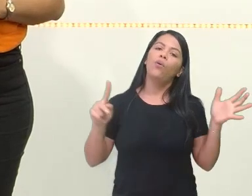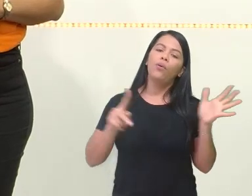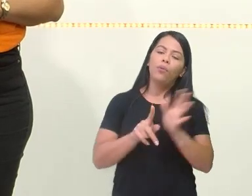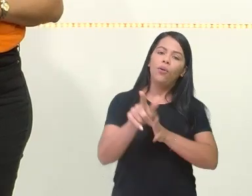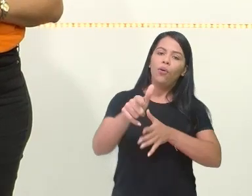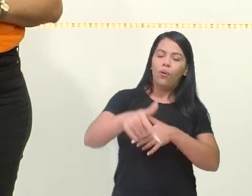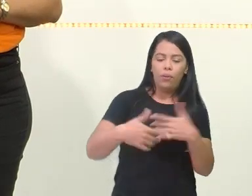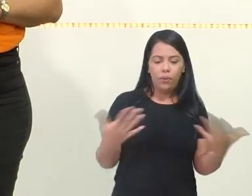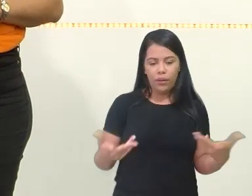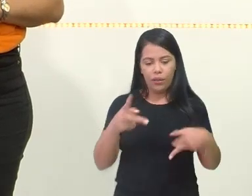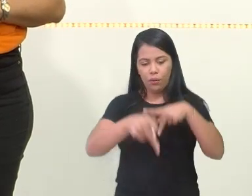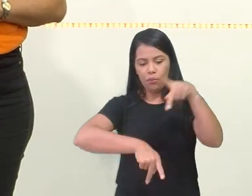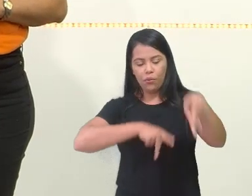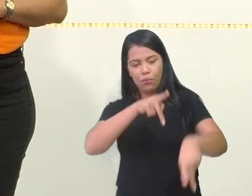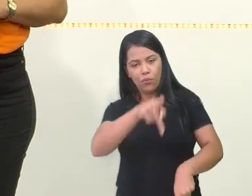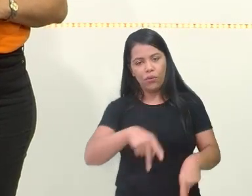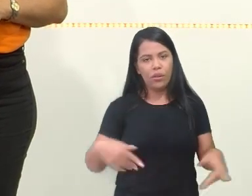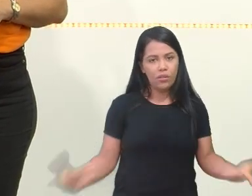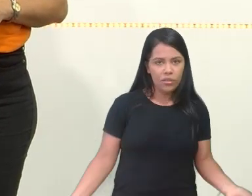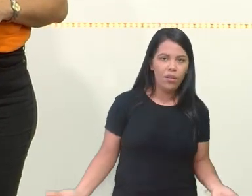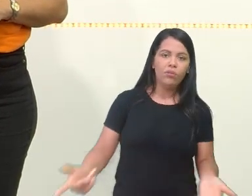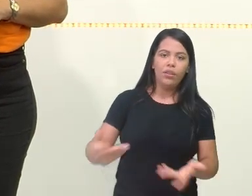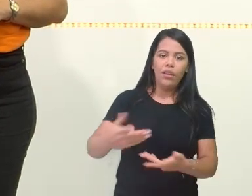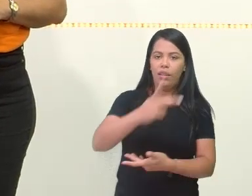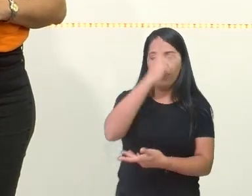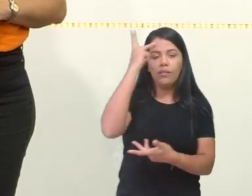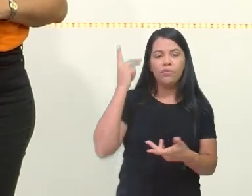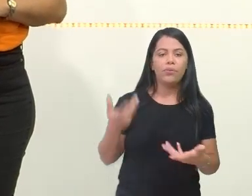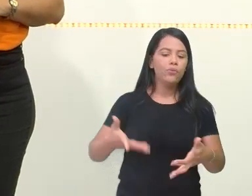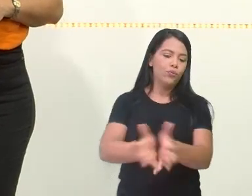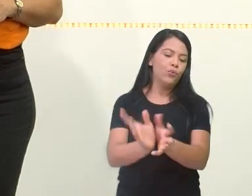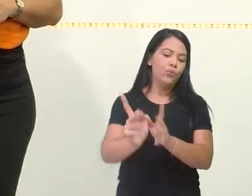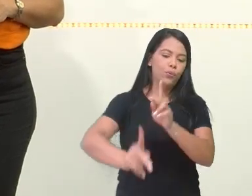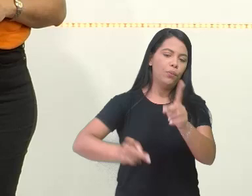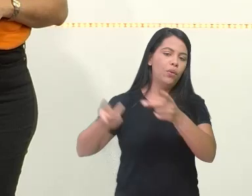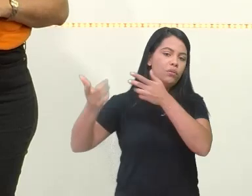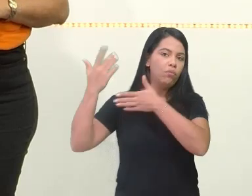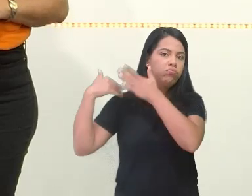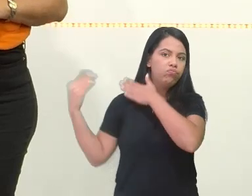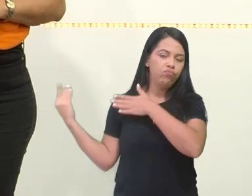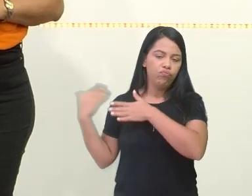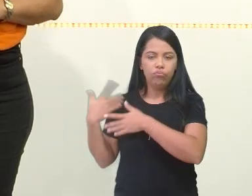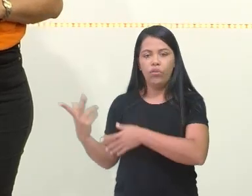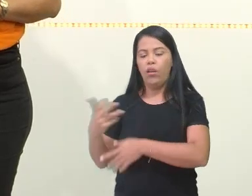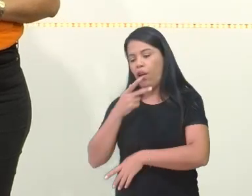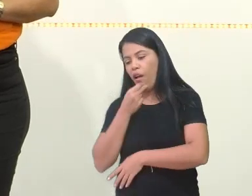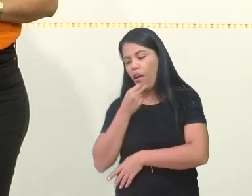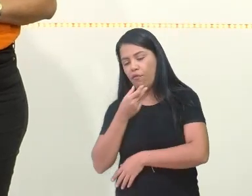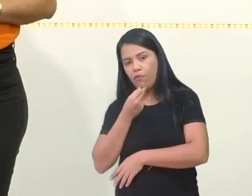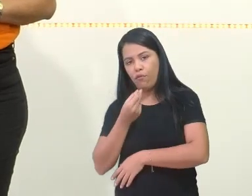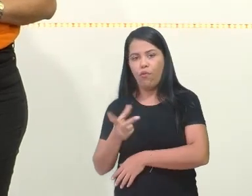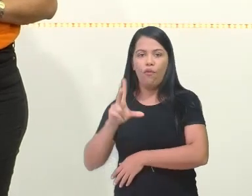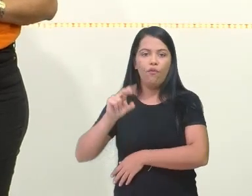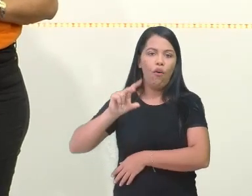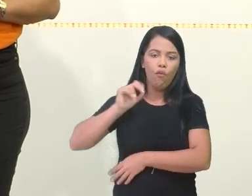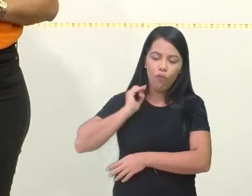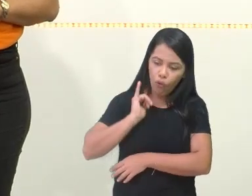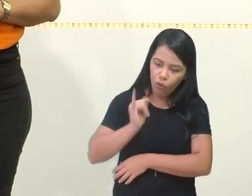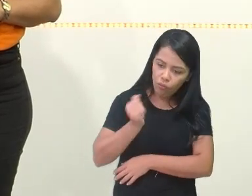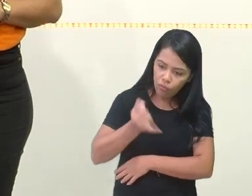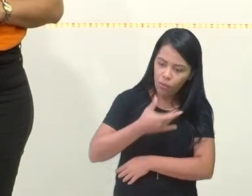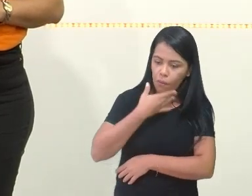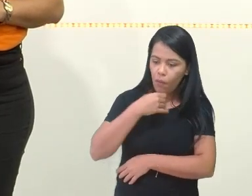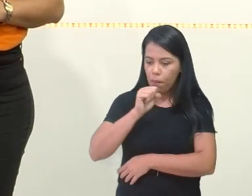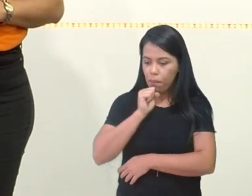pelos antigos. Aquelas histórias contadas de avô para pai, de pai para filho. São